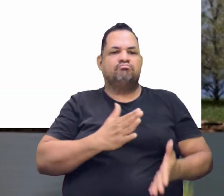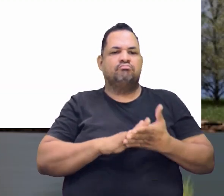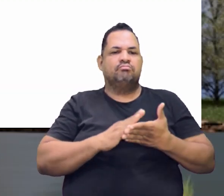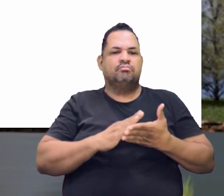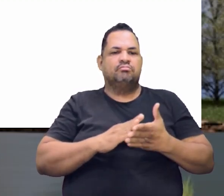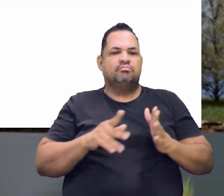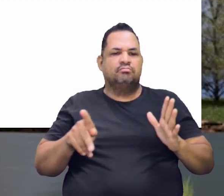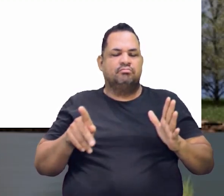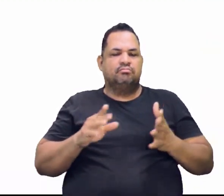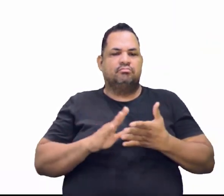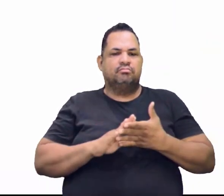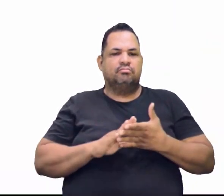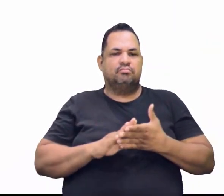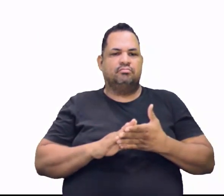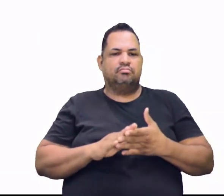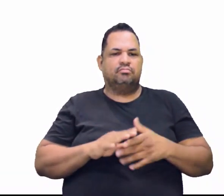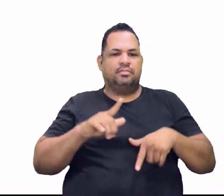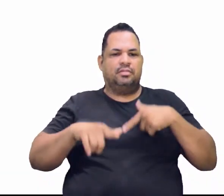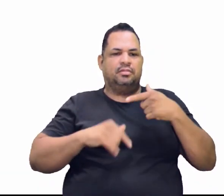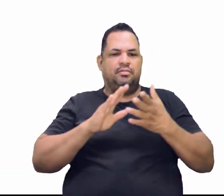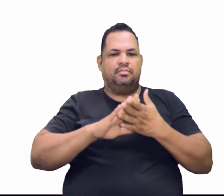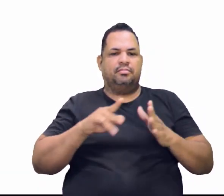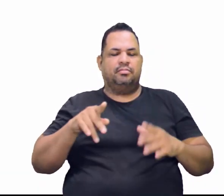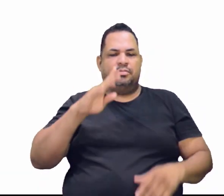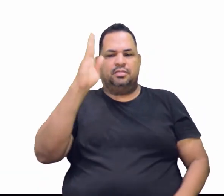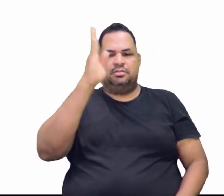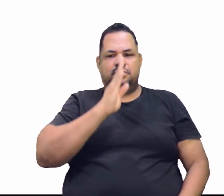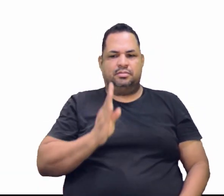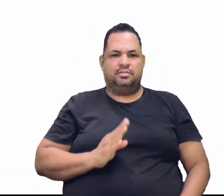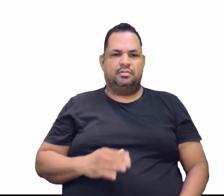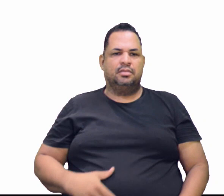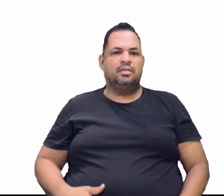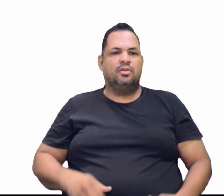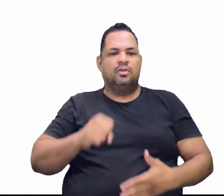Brasil. Joga no quadro, vamos para a atividade.